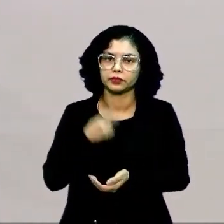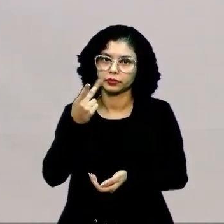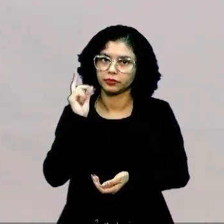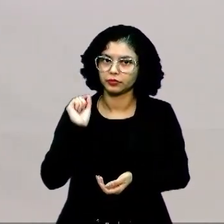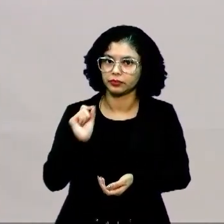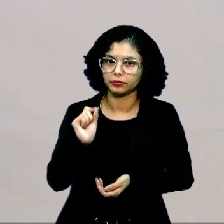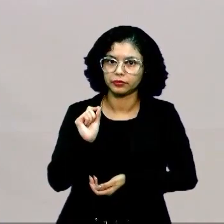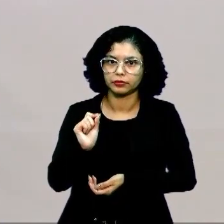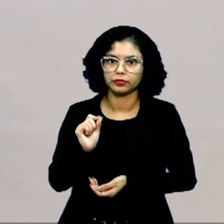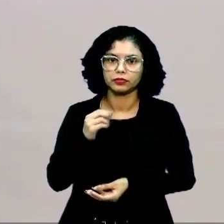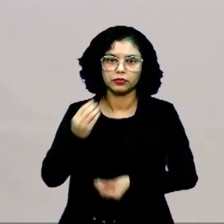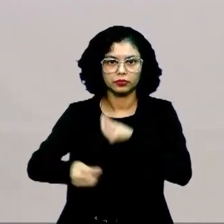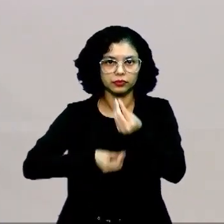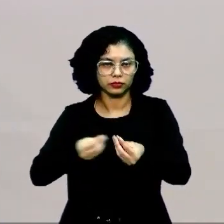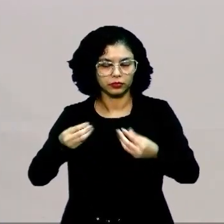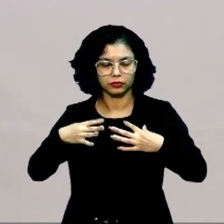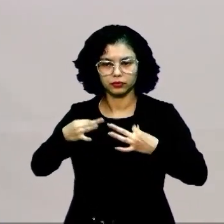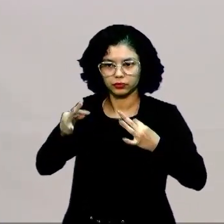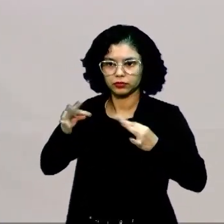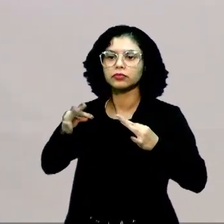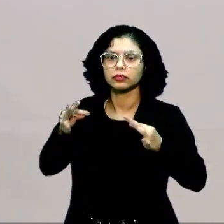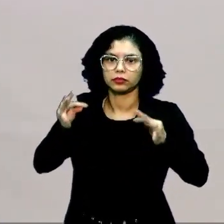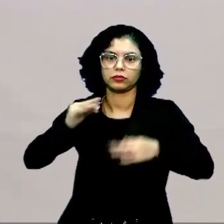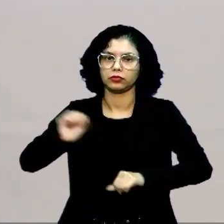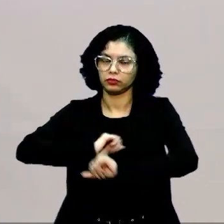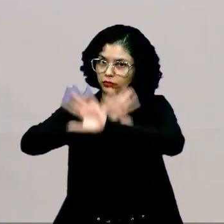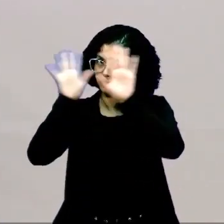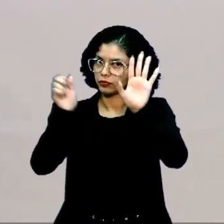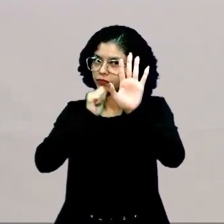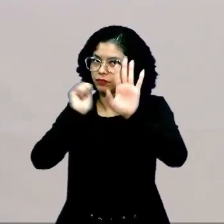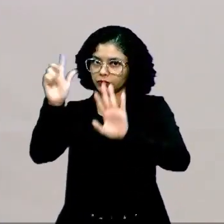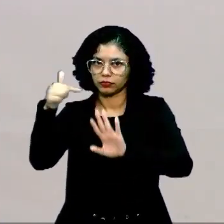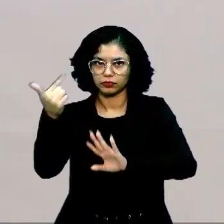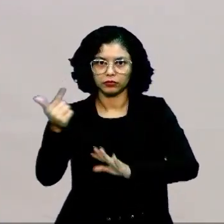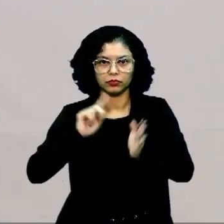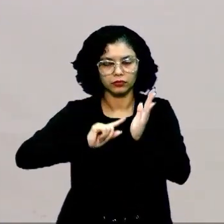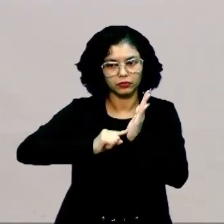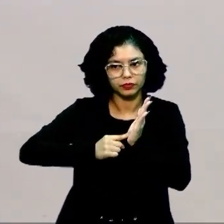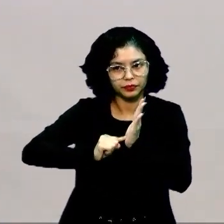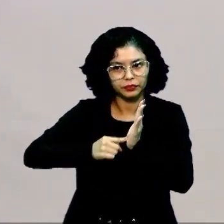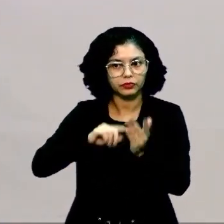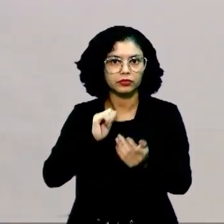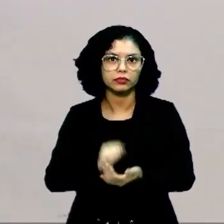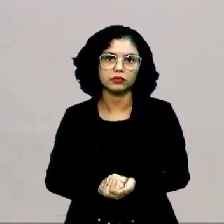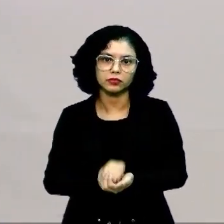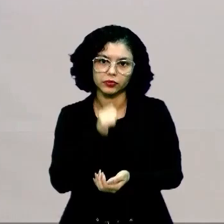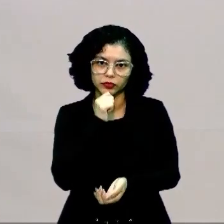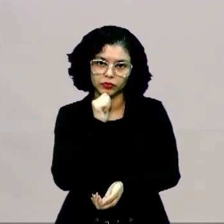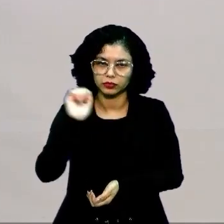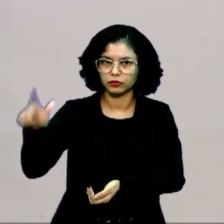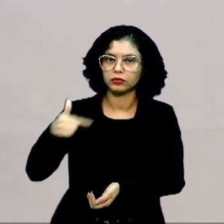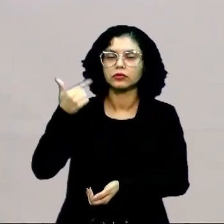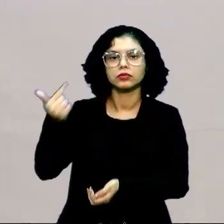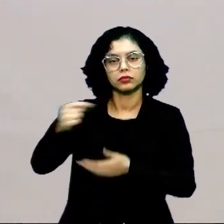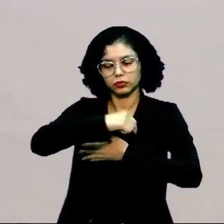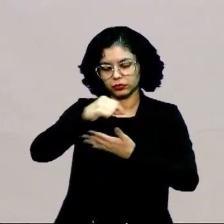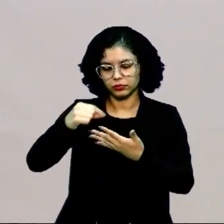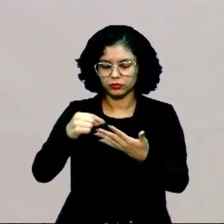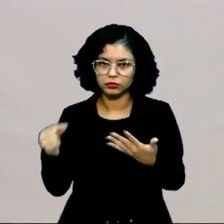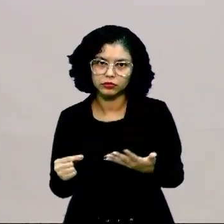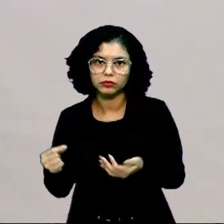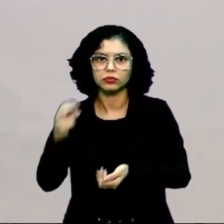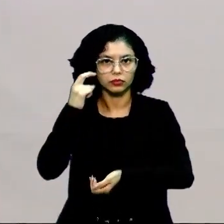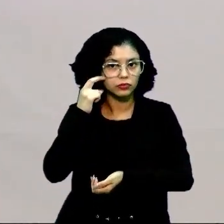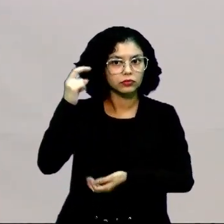assim, a forma de vestir deles. É claro que outros apontamentos, outros elementos